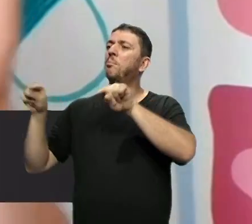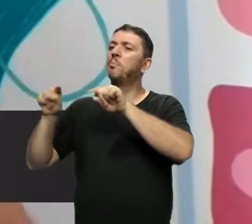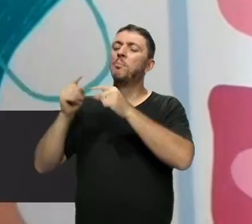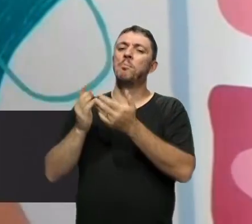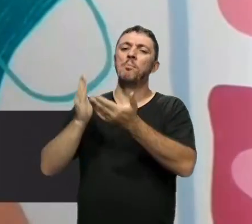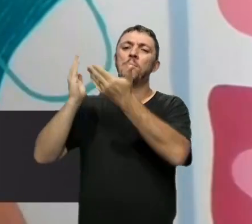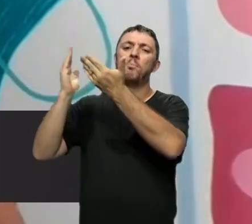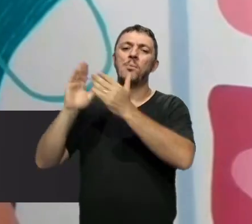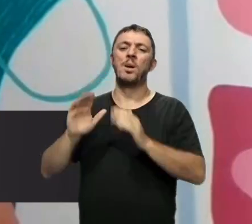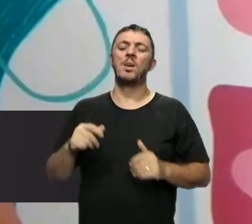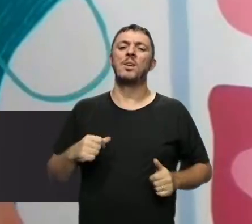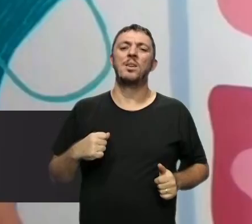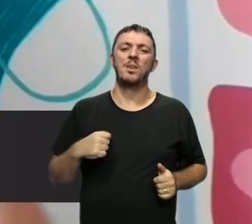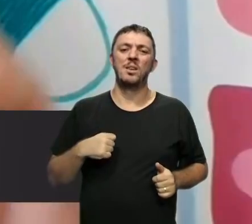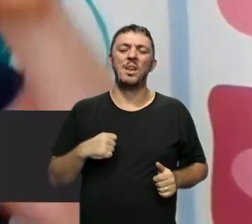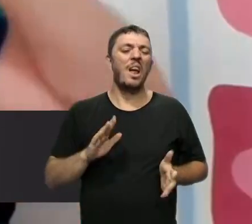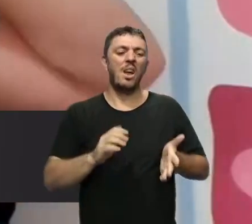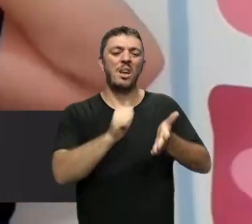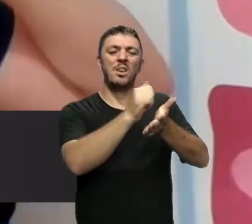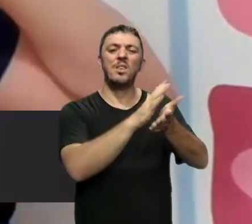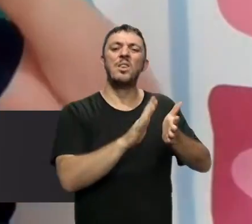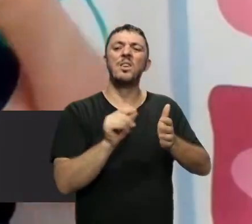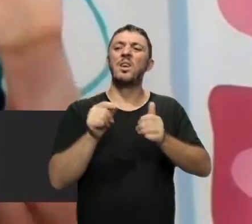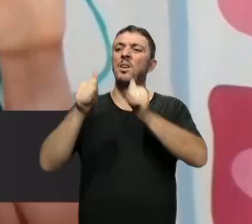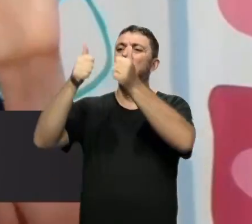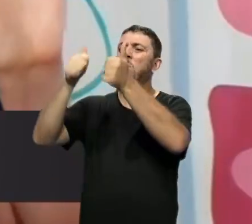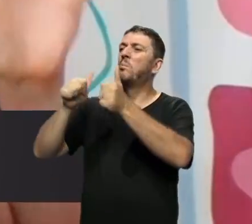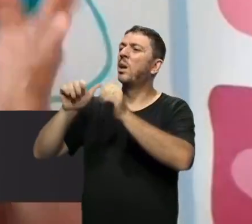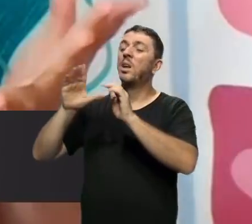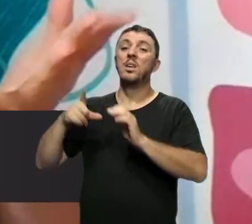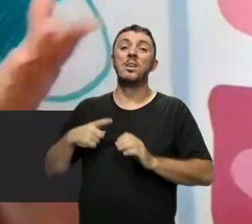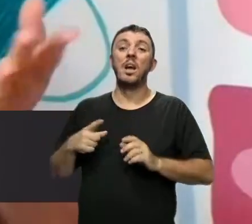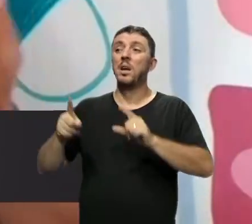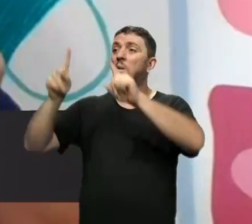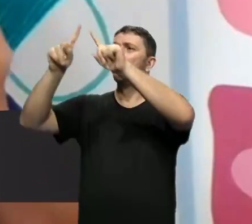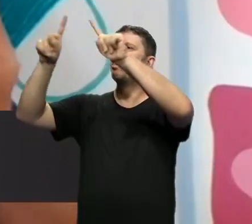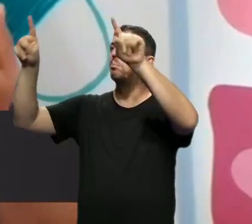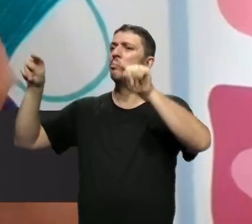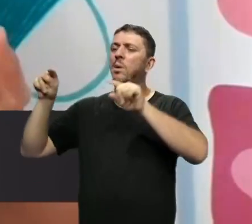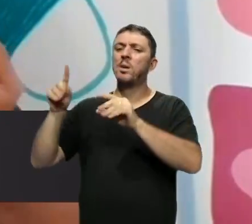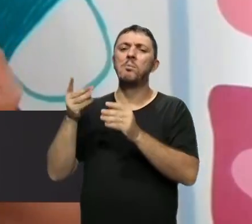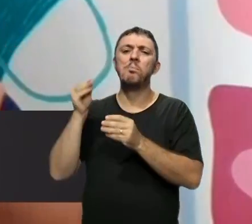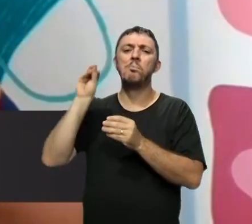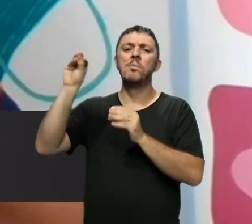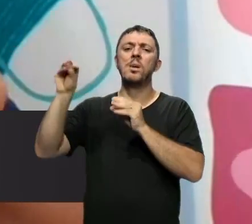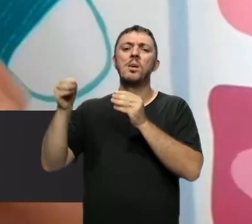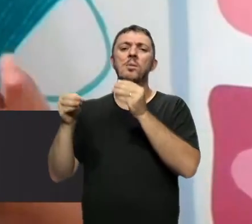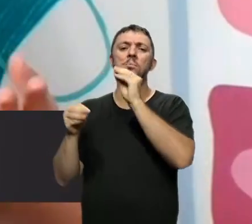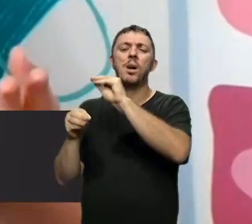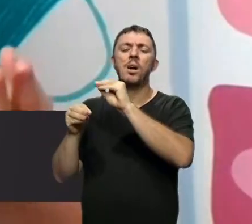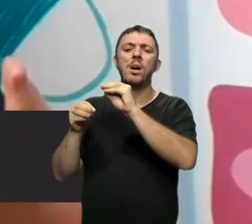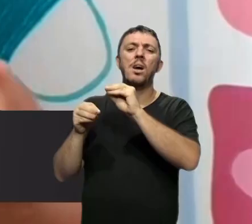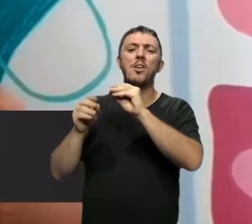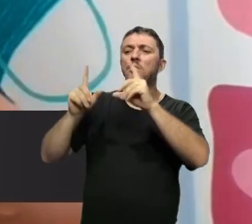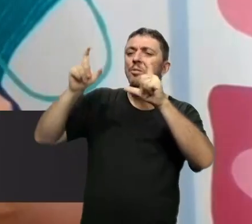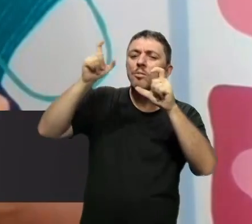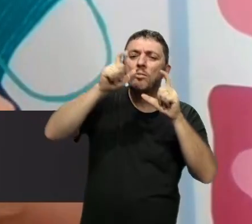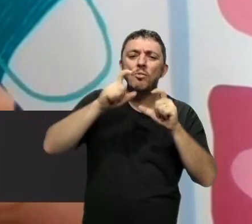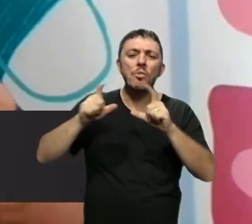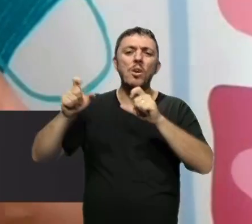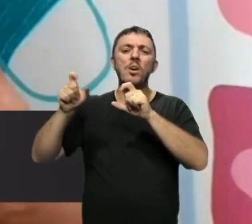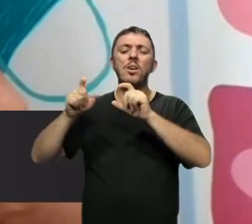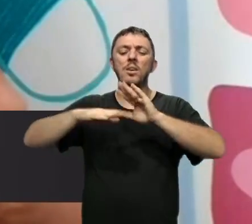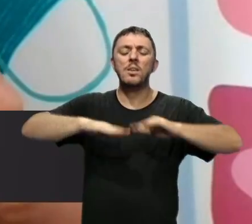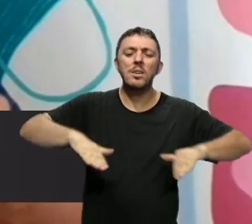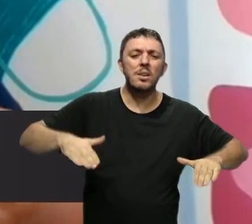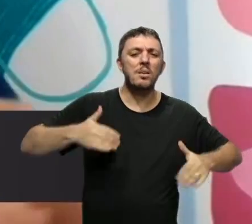usar atividades que as crianças fazem, eu passei a ocupar esses painéis com imagens das crianças brincando, com falas